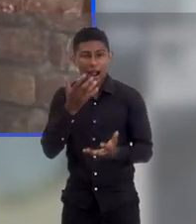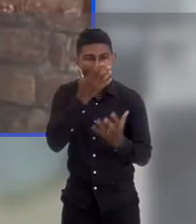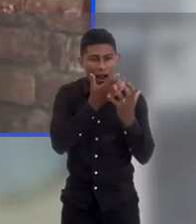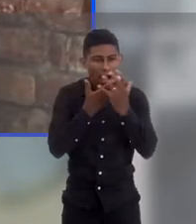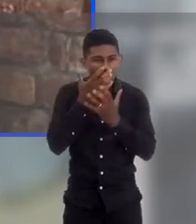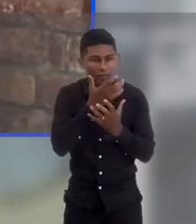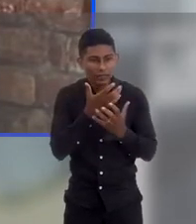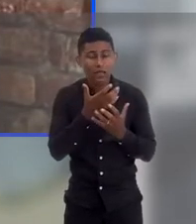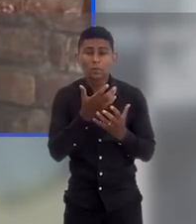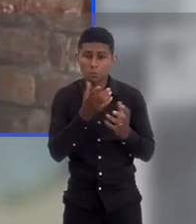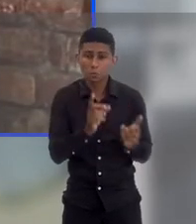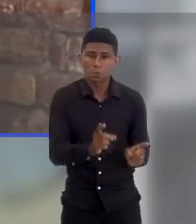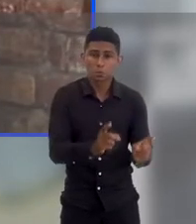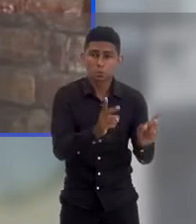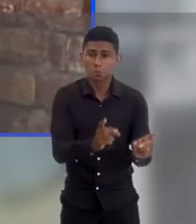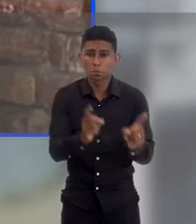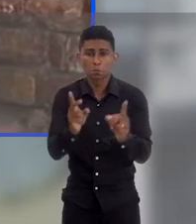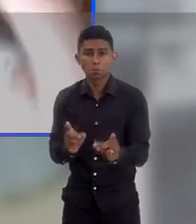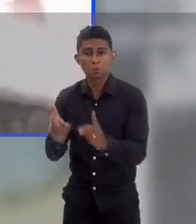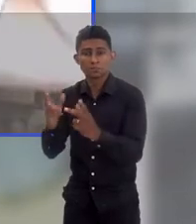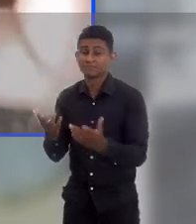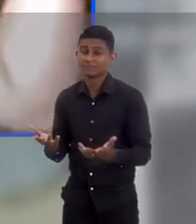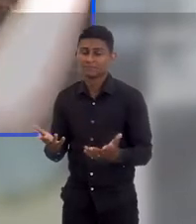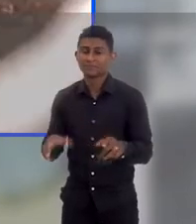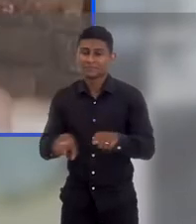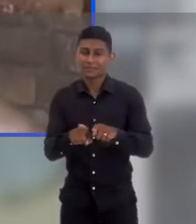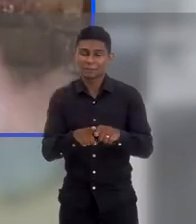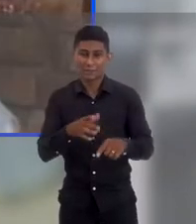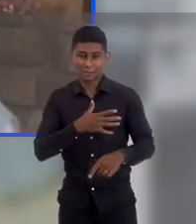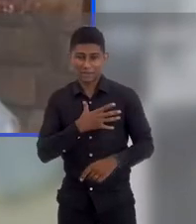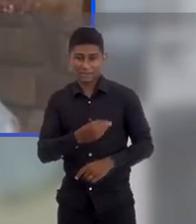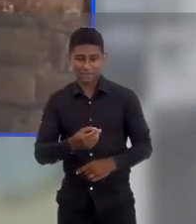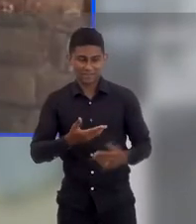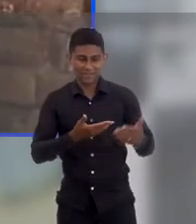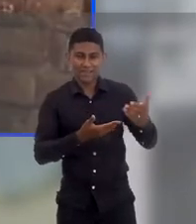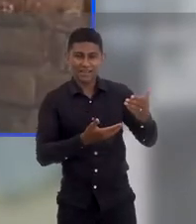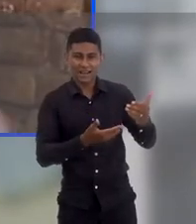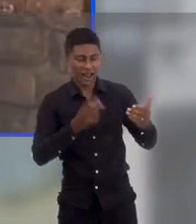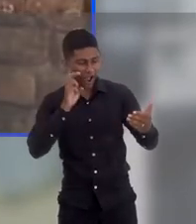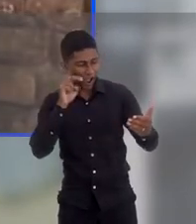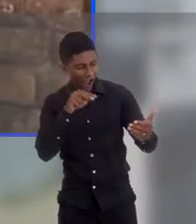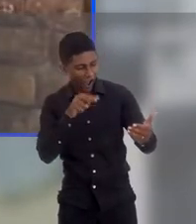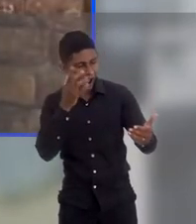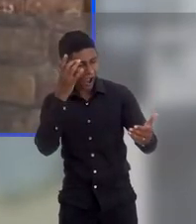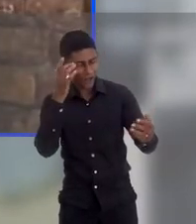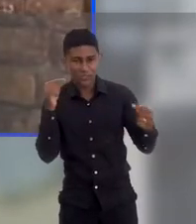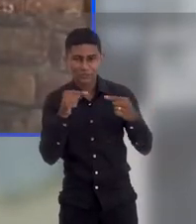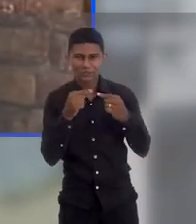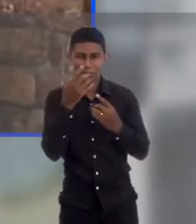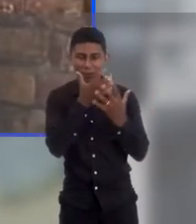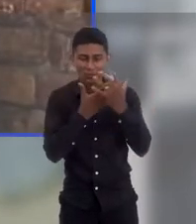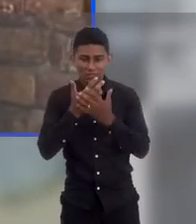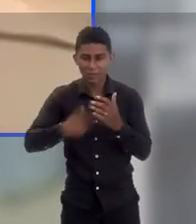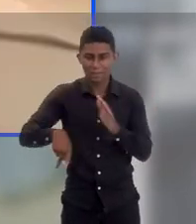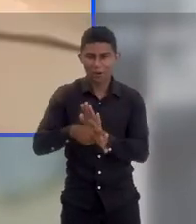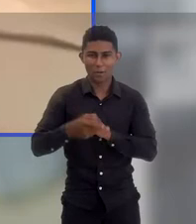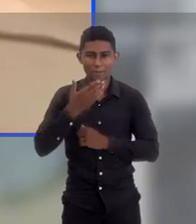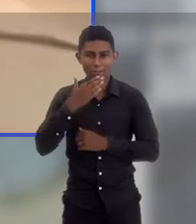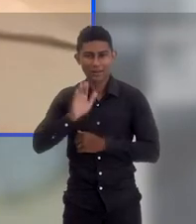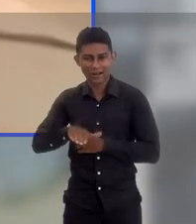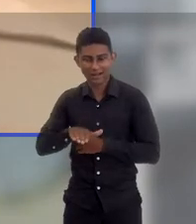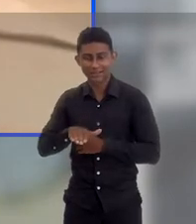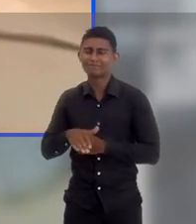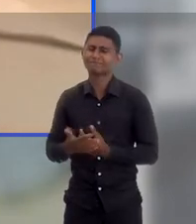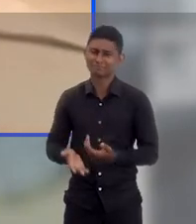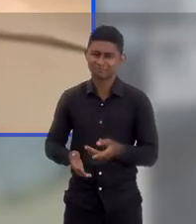agora do meu lado, eu acho que, cara, compor também música, eu tenho que compor música infantil e tal, mas eu acho que Desde a música. MPV, né? Você